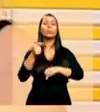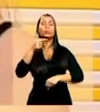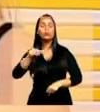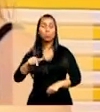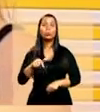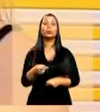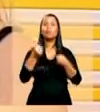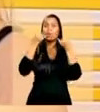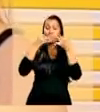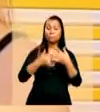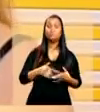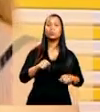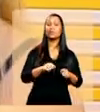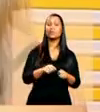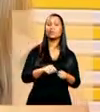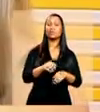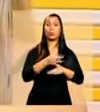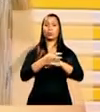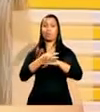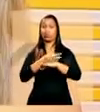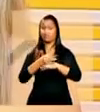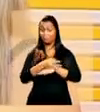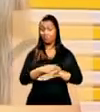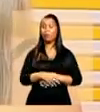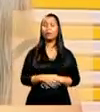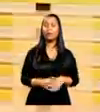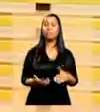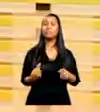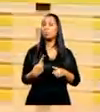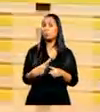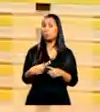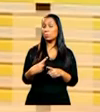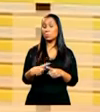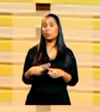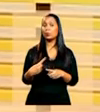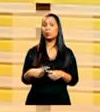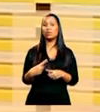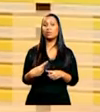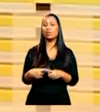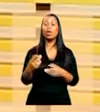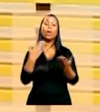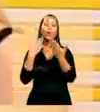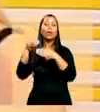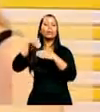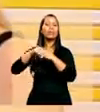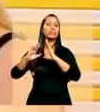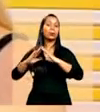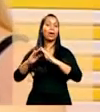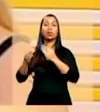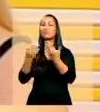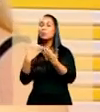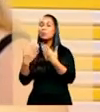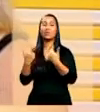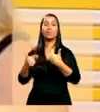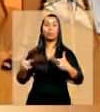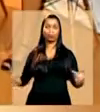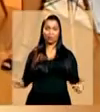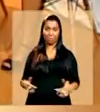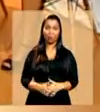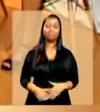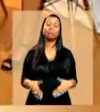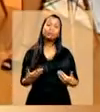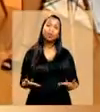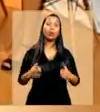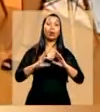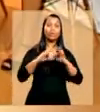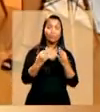Às vezes eles querem relatar o que fizeram nas férias, entendeu? Por conta de que ele não encontra muito diálogo dentro de casa. Não tem para quem contar em casa, né? Não